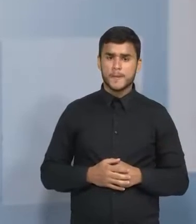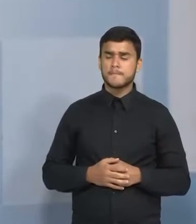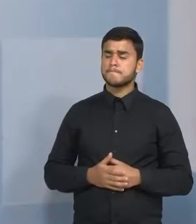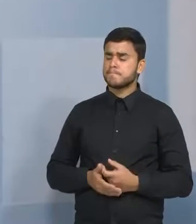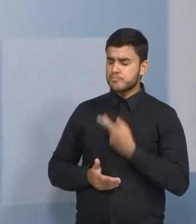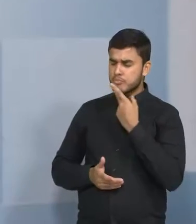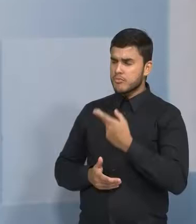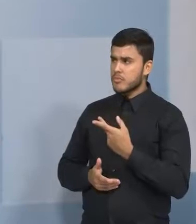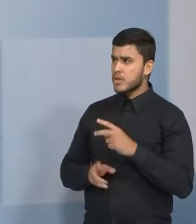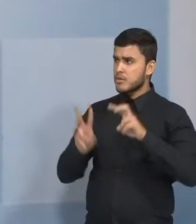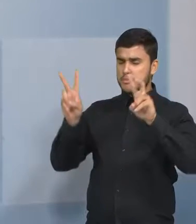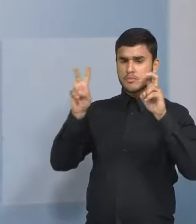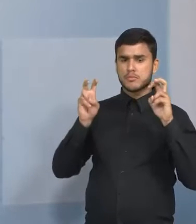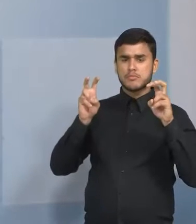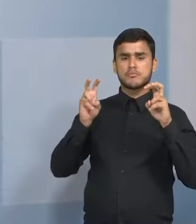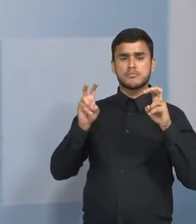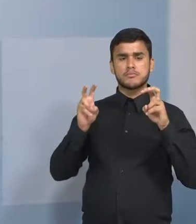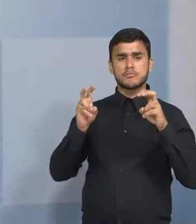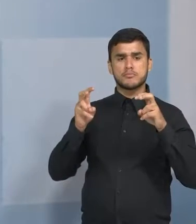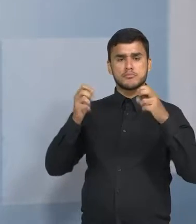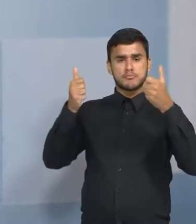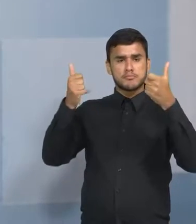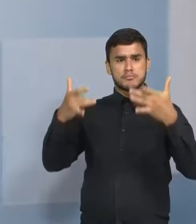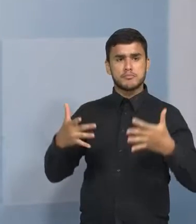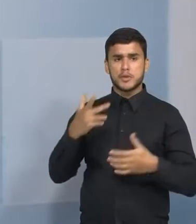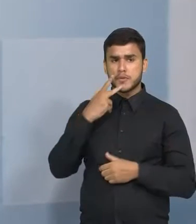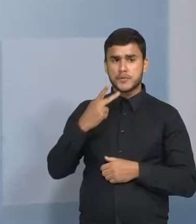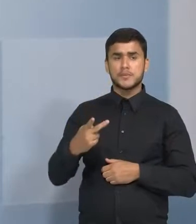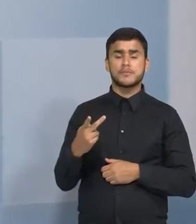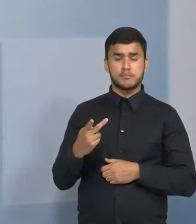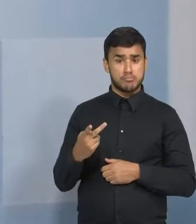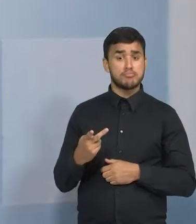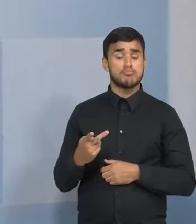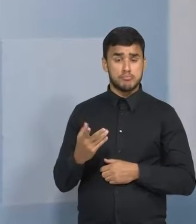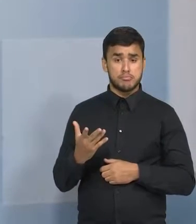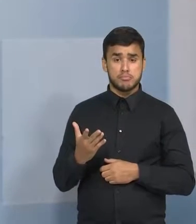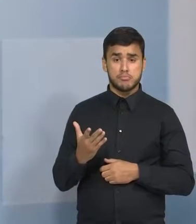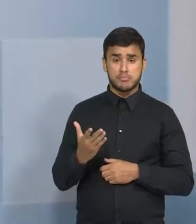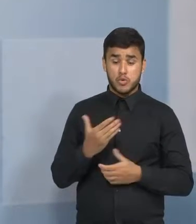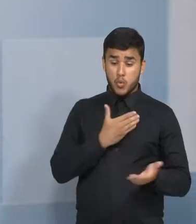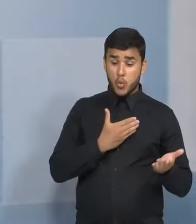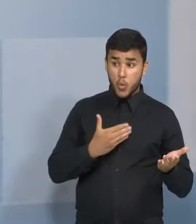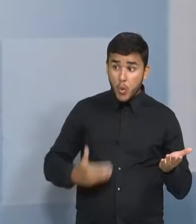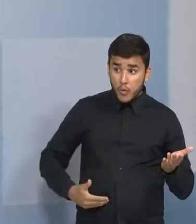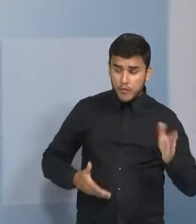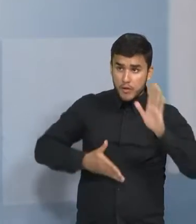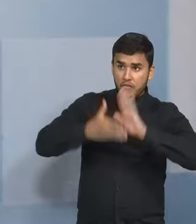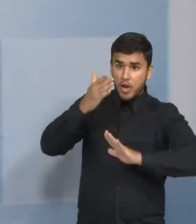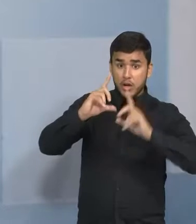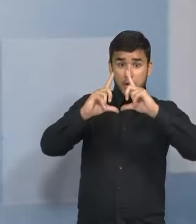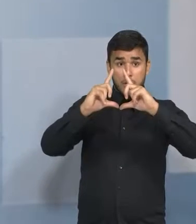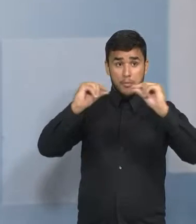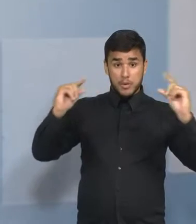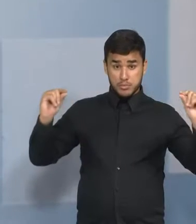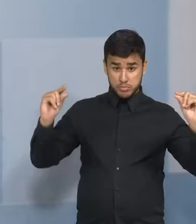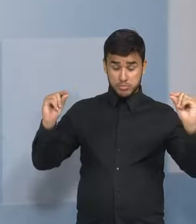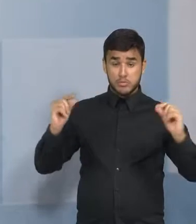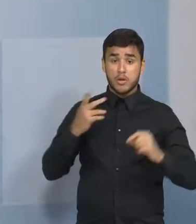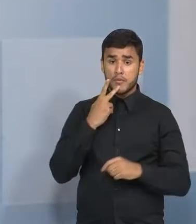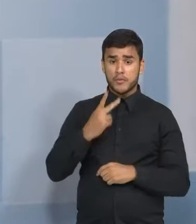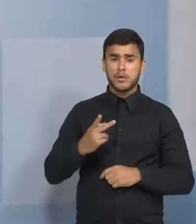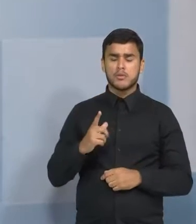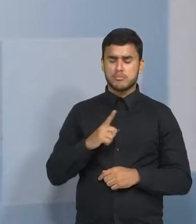tem que falar uma coisa importante. A ida do governador a Brasília e as ações que ele